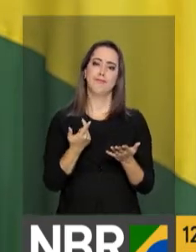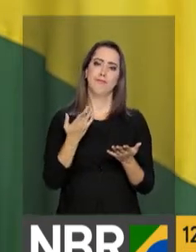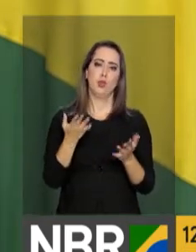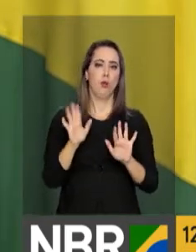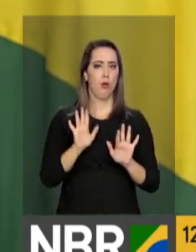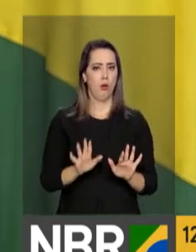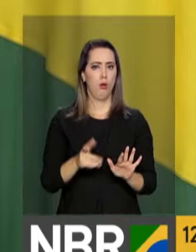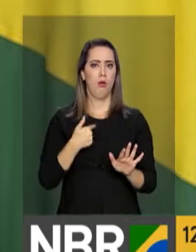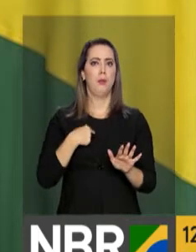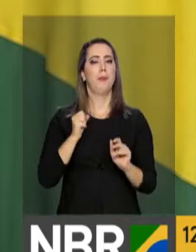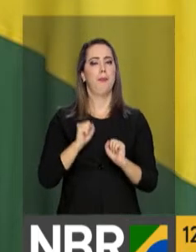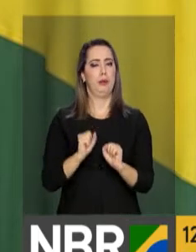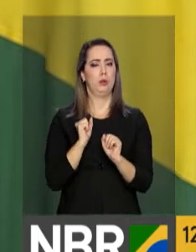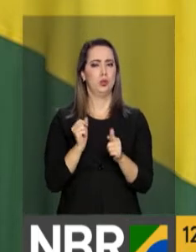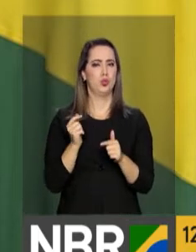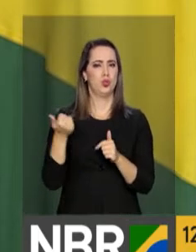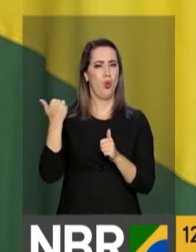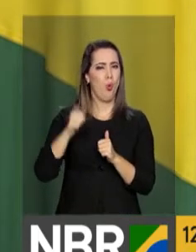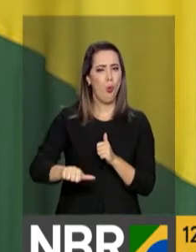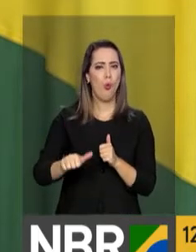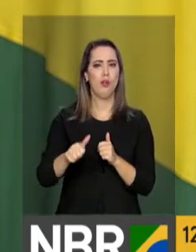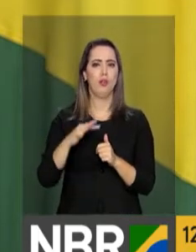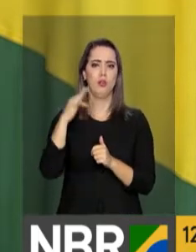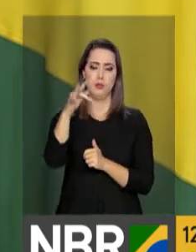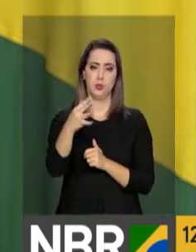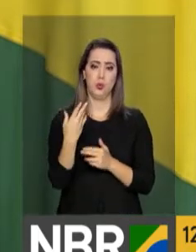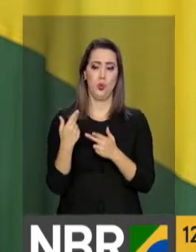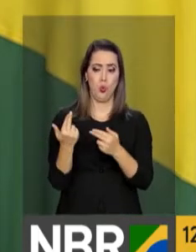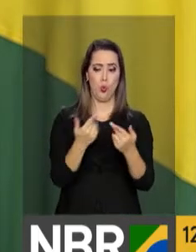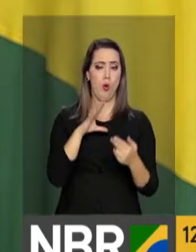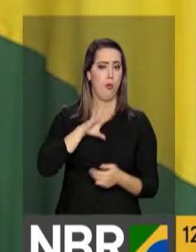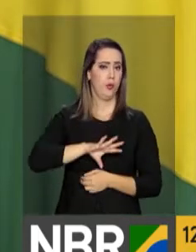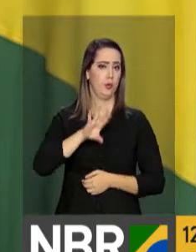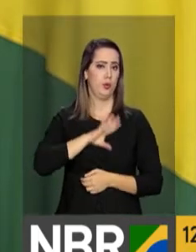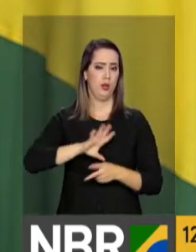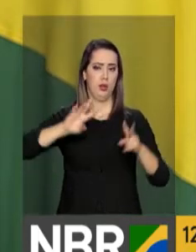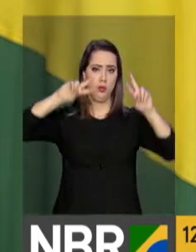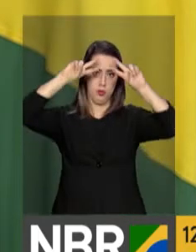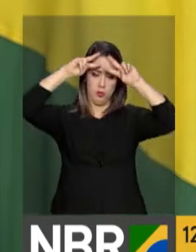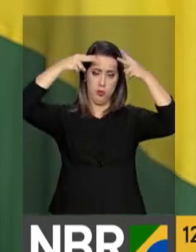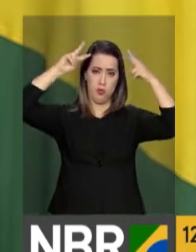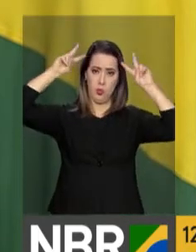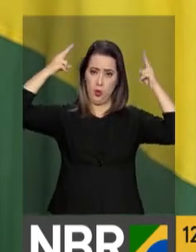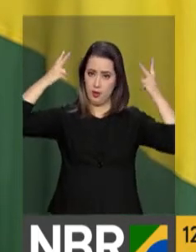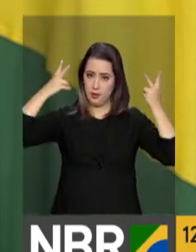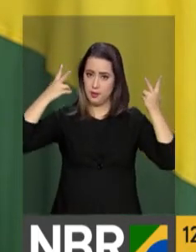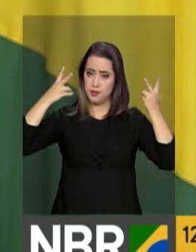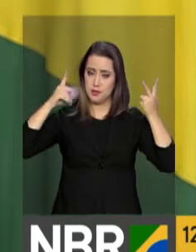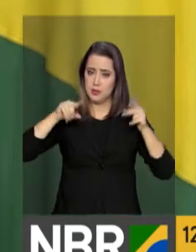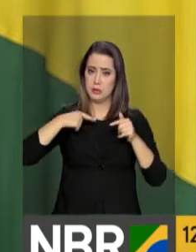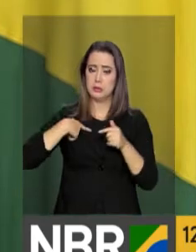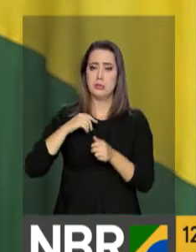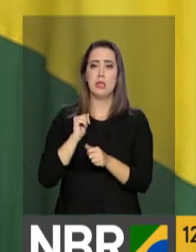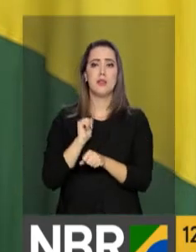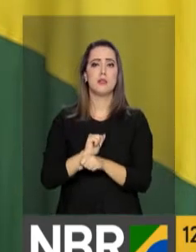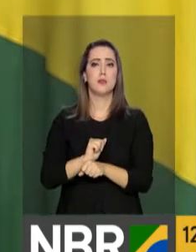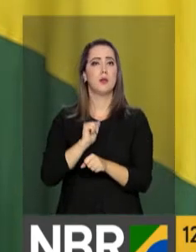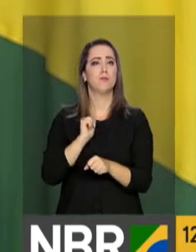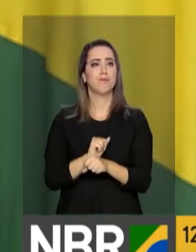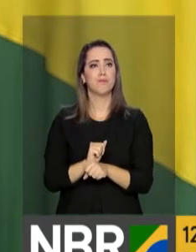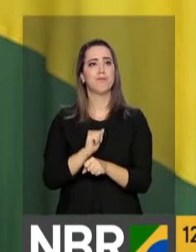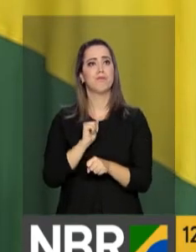ponto desagradável como aquilo que aconteceu em portugal na grécia em que retardando a revisão